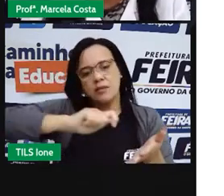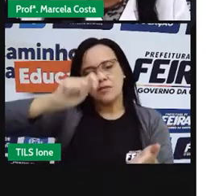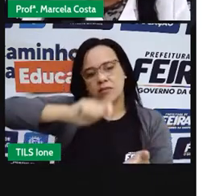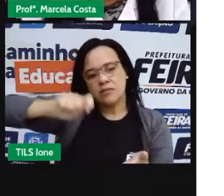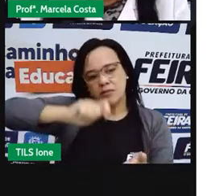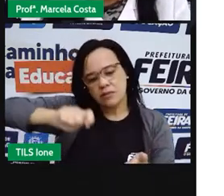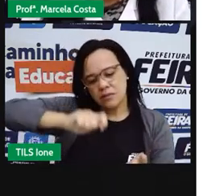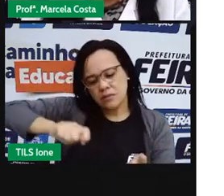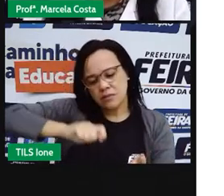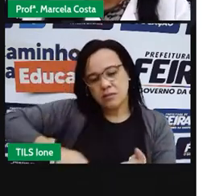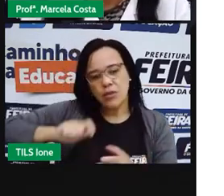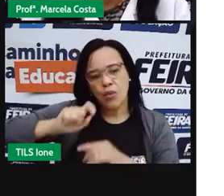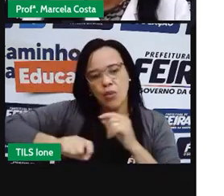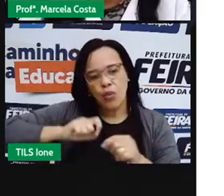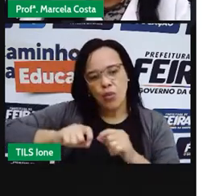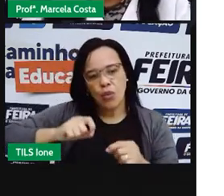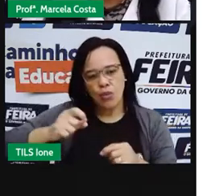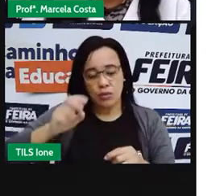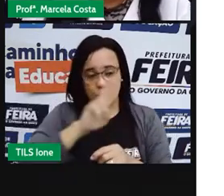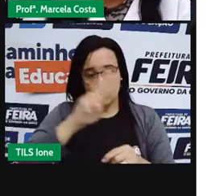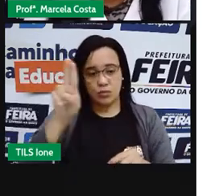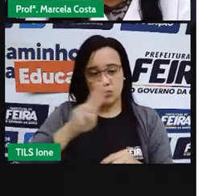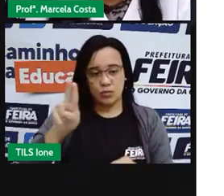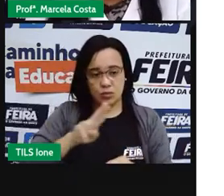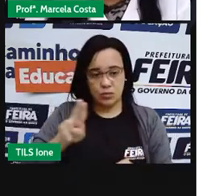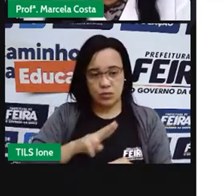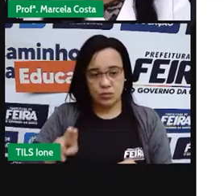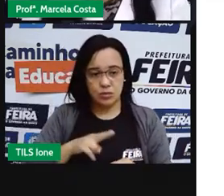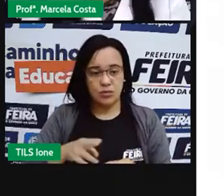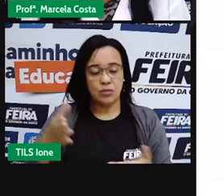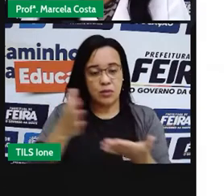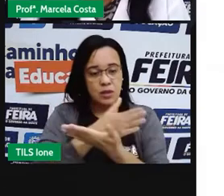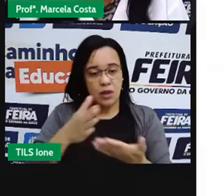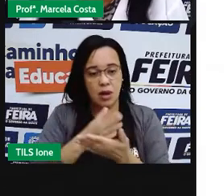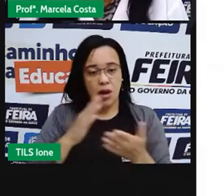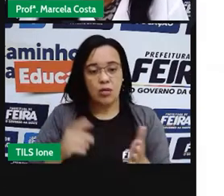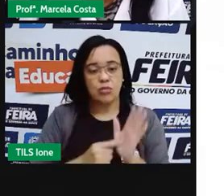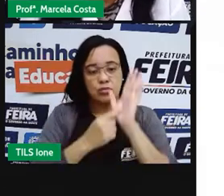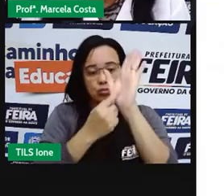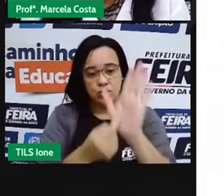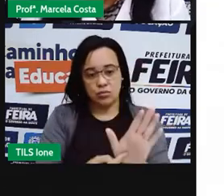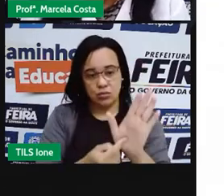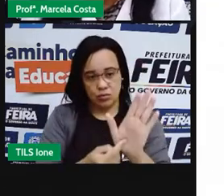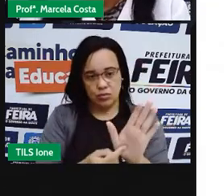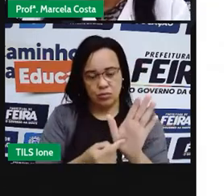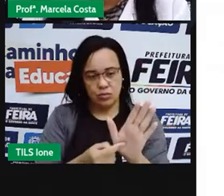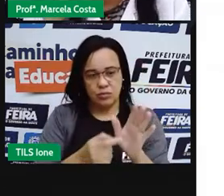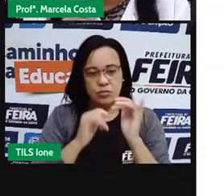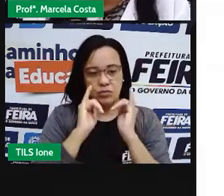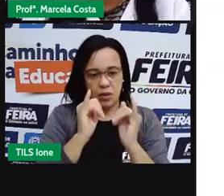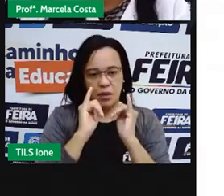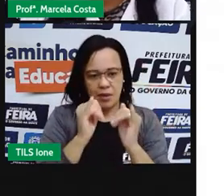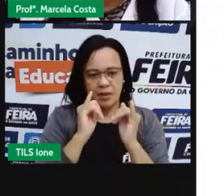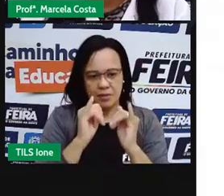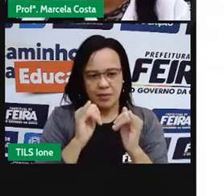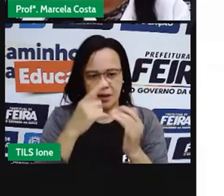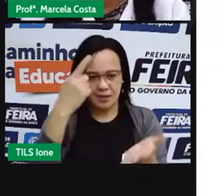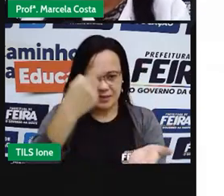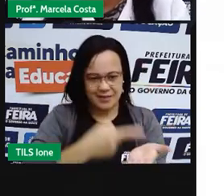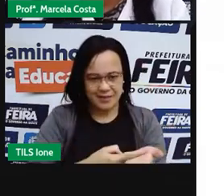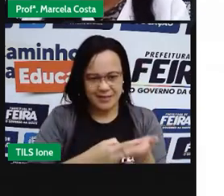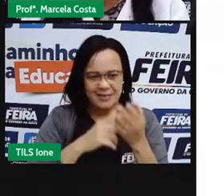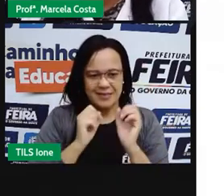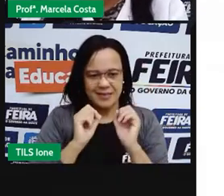escrevendo o nome de alguns contos que a gente vai mostrar aqui. Combinado? Então vamos lá.